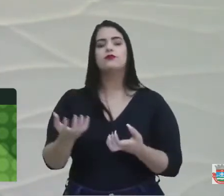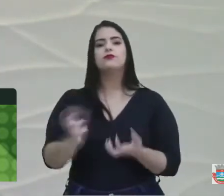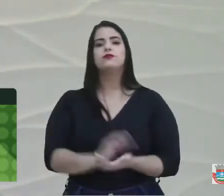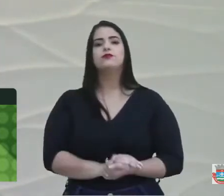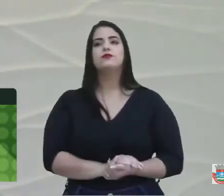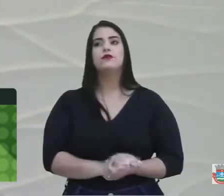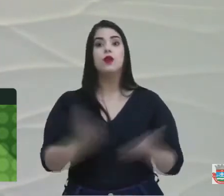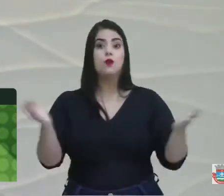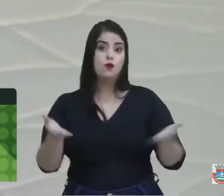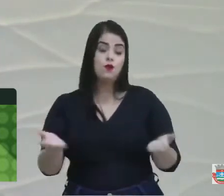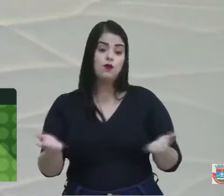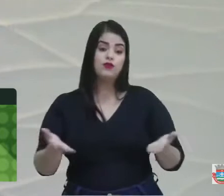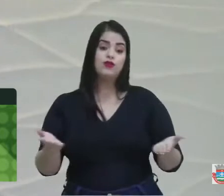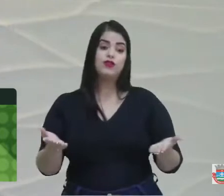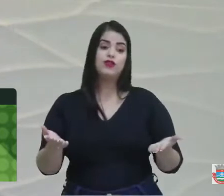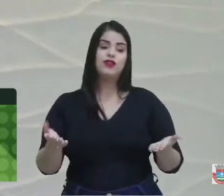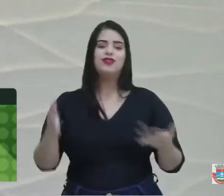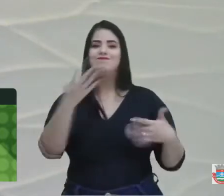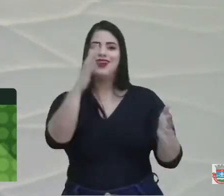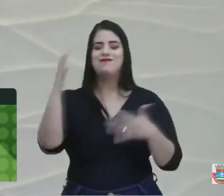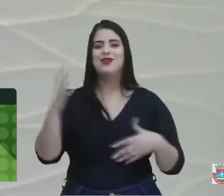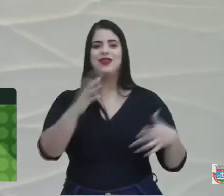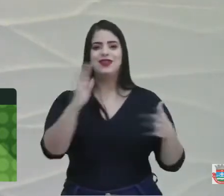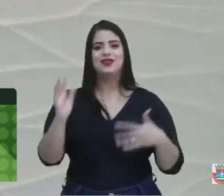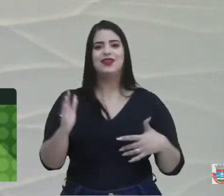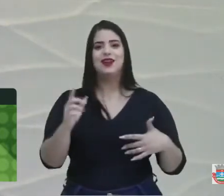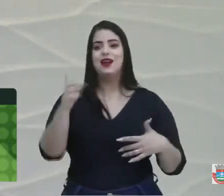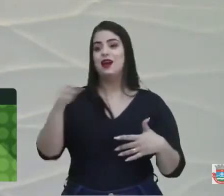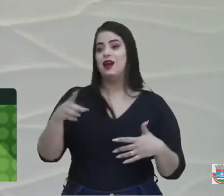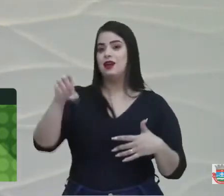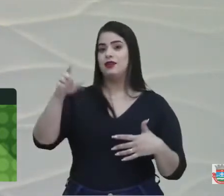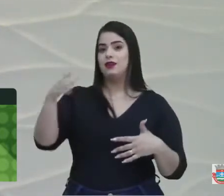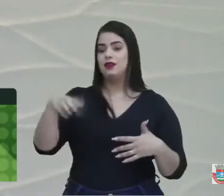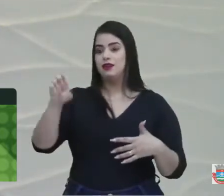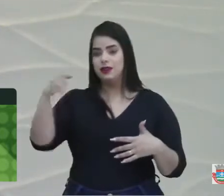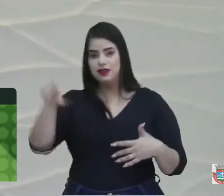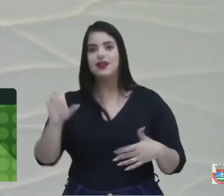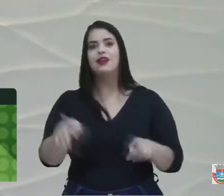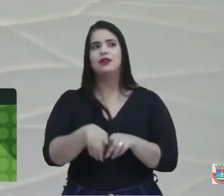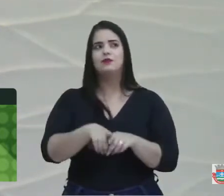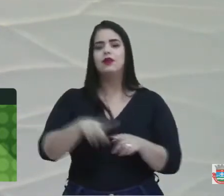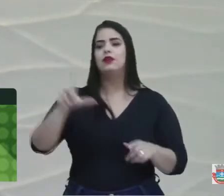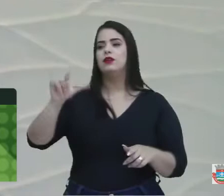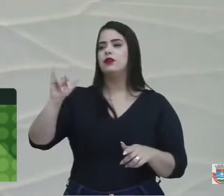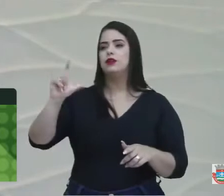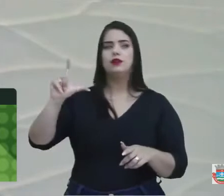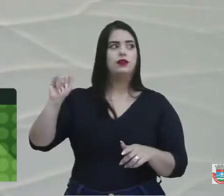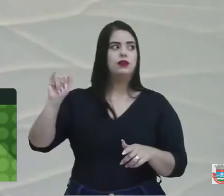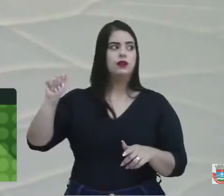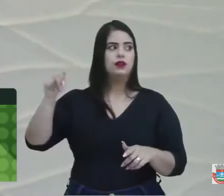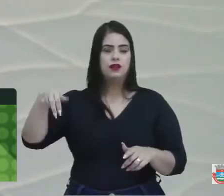no dia de hoje, mandar mais uma vez os parabéns a Zezé Silva, Leiliane Barros, Josefa